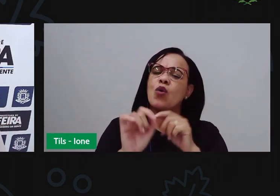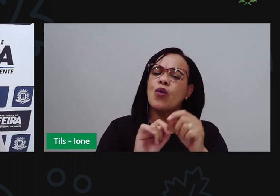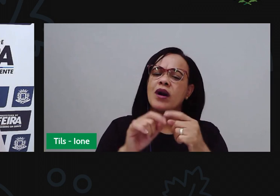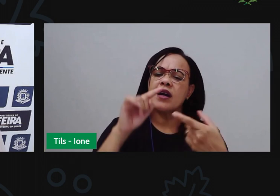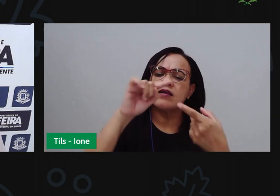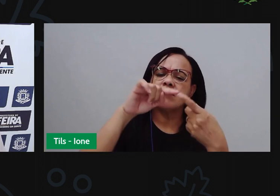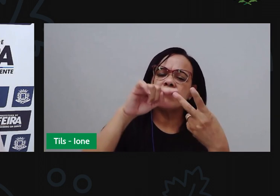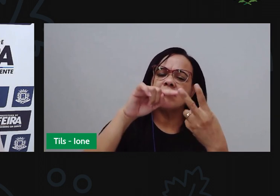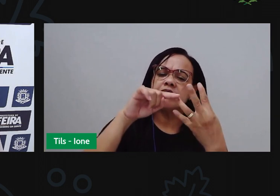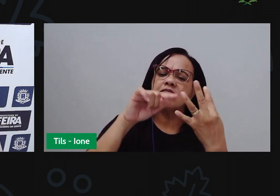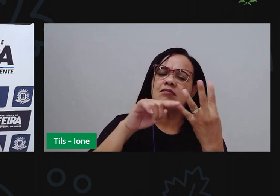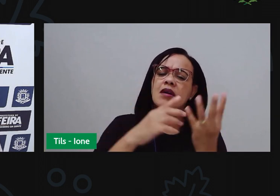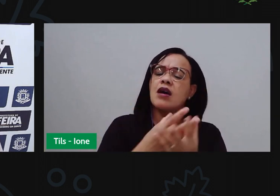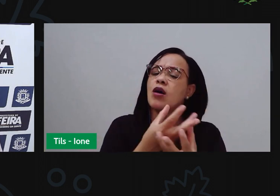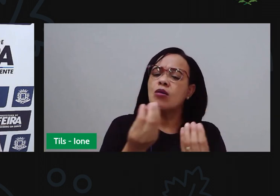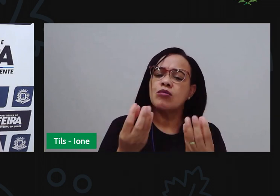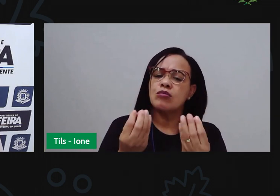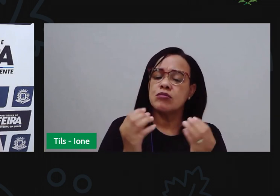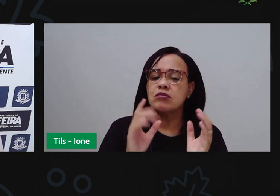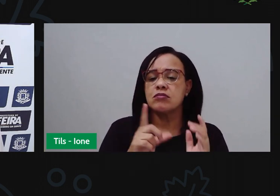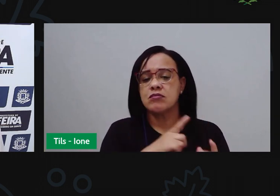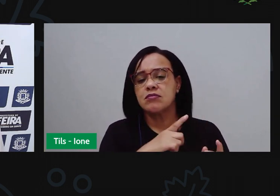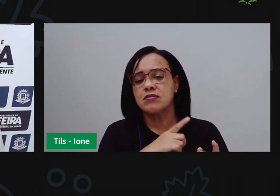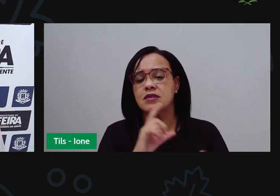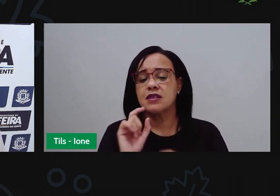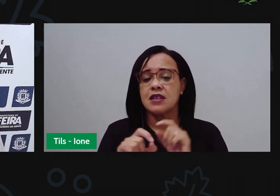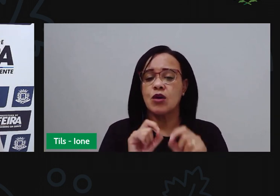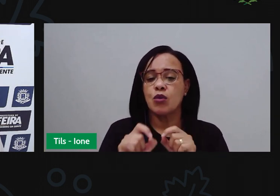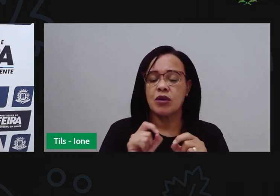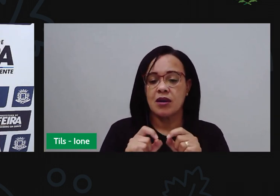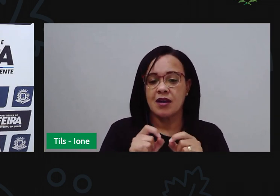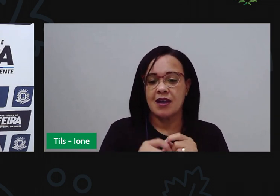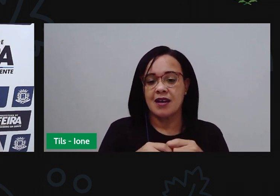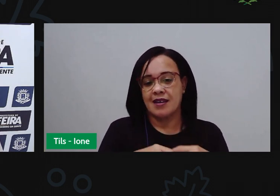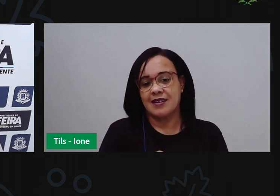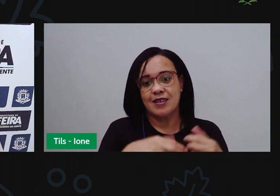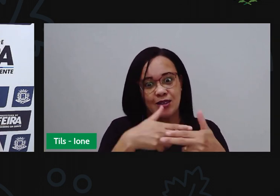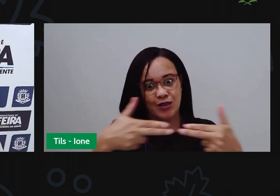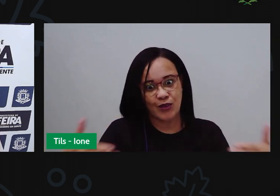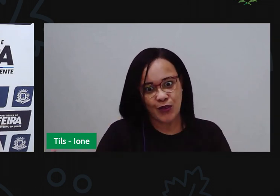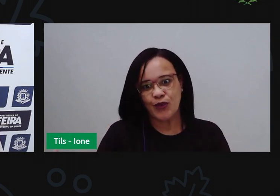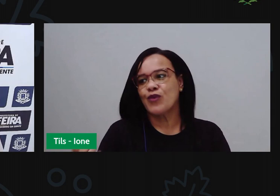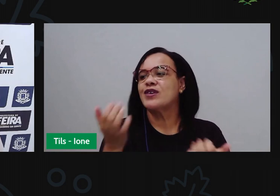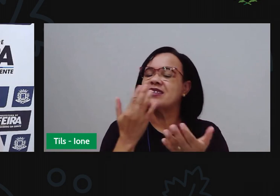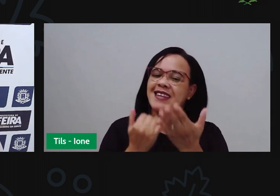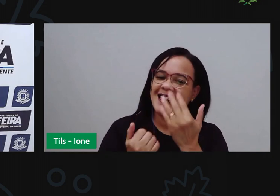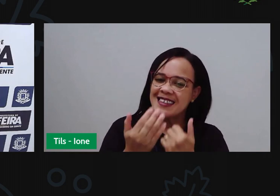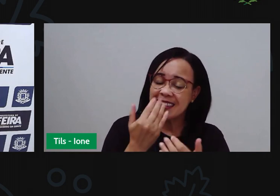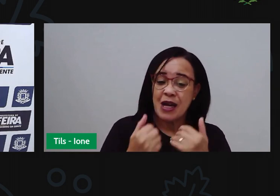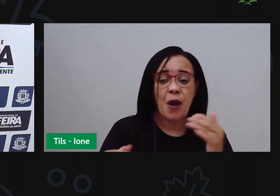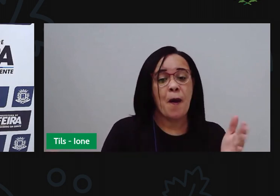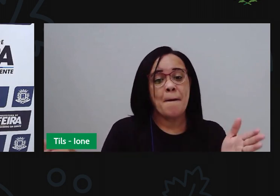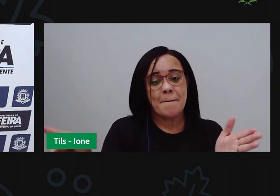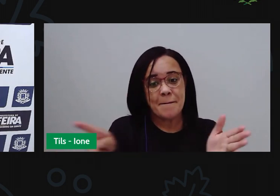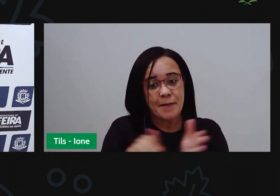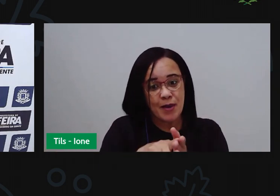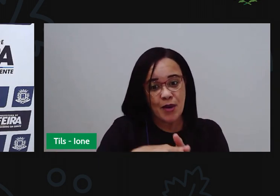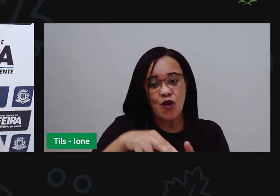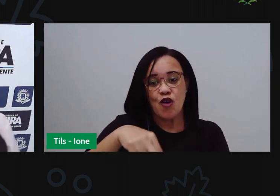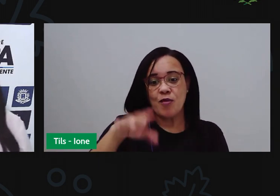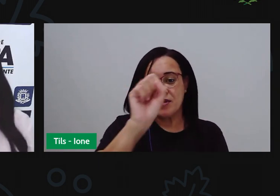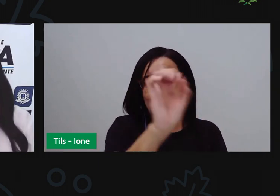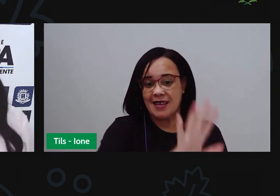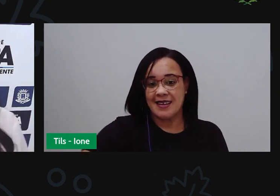Então, nessa aula de hoje, nós vimos comidas típicas da região Nordeste. Vimos que a região Nordeste é